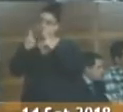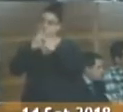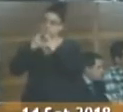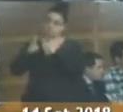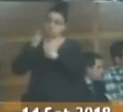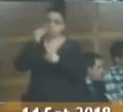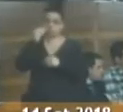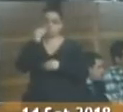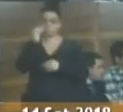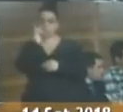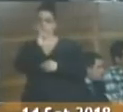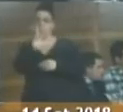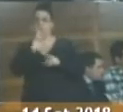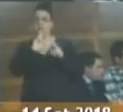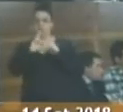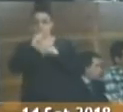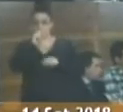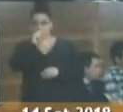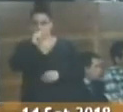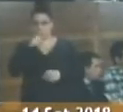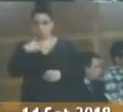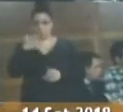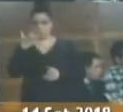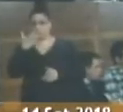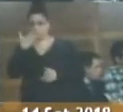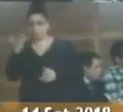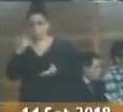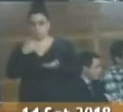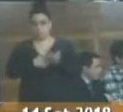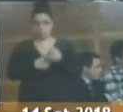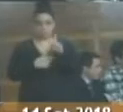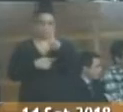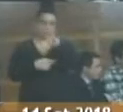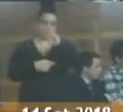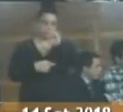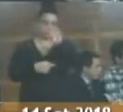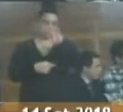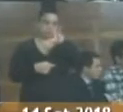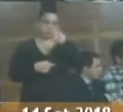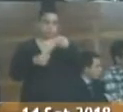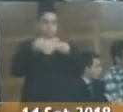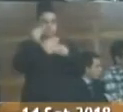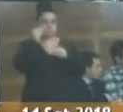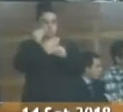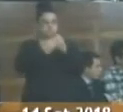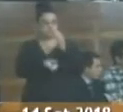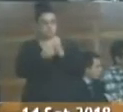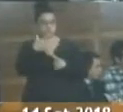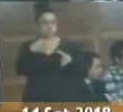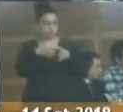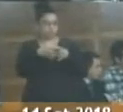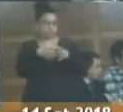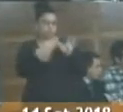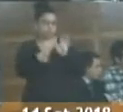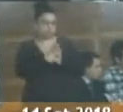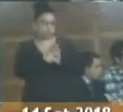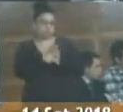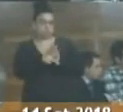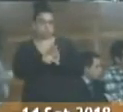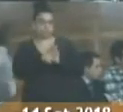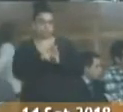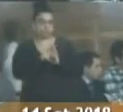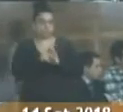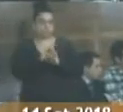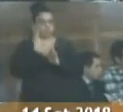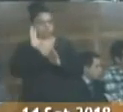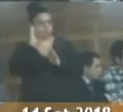Já solicito ao Gustavo que marque acho que poderíamos montar uma comissão. E a grande questão